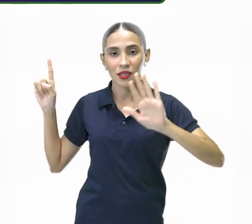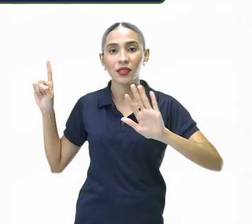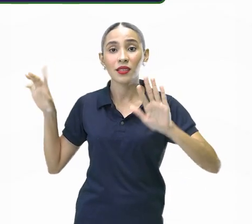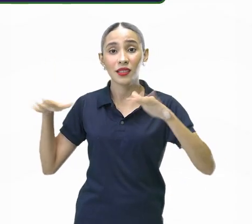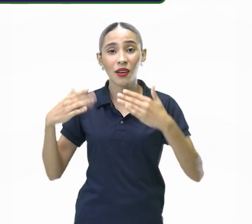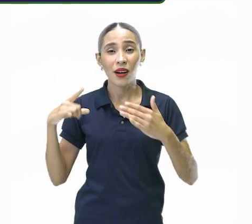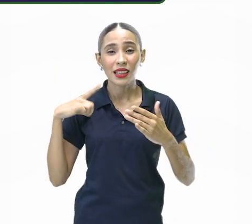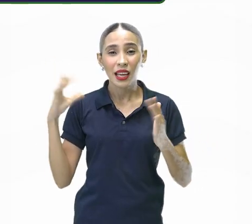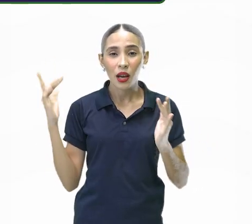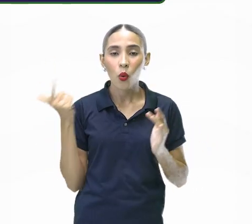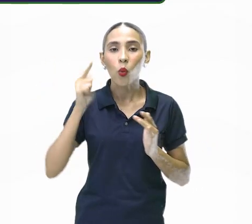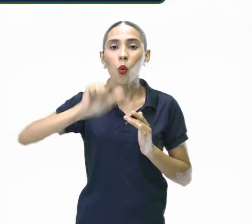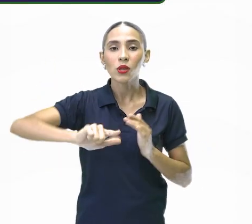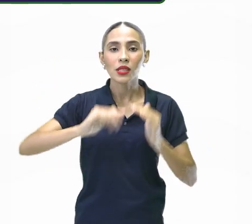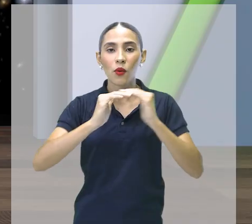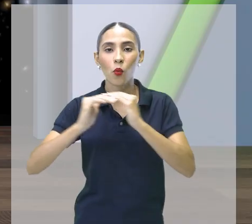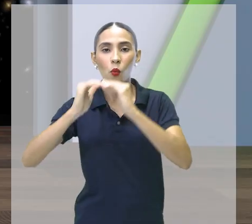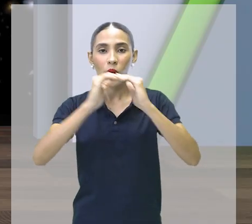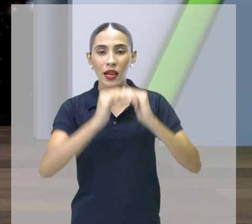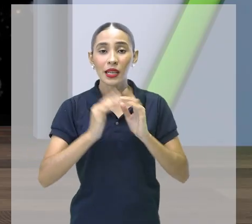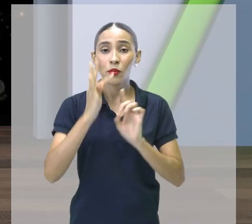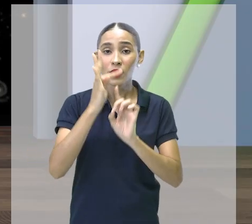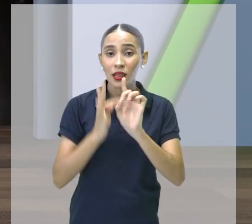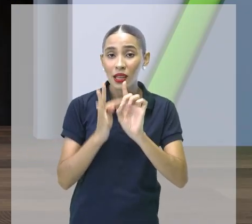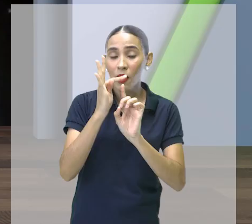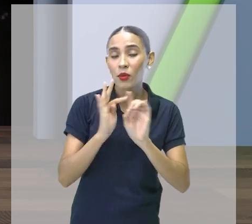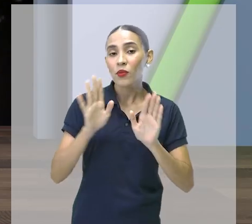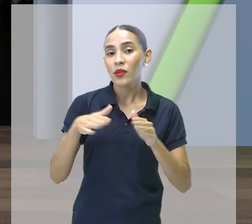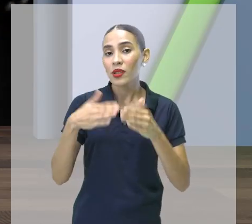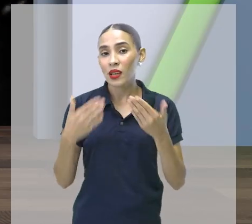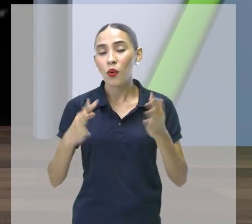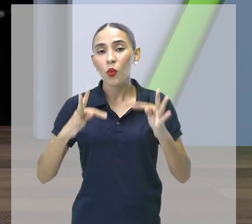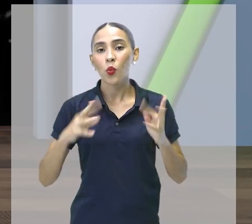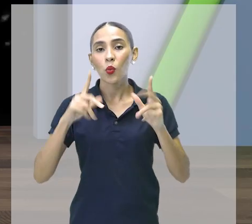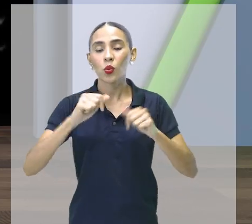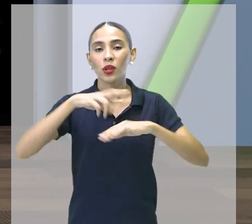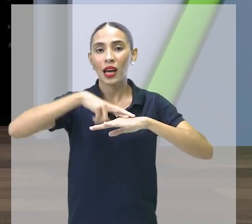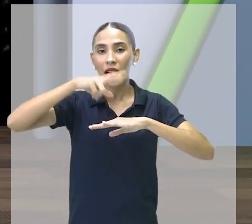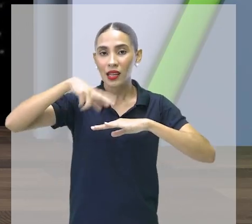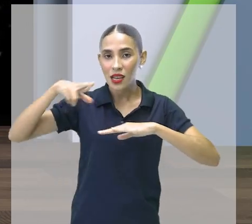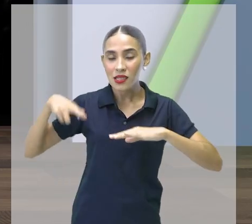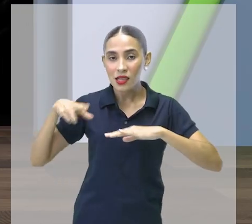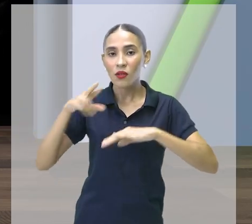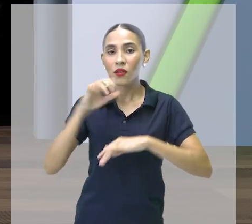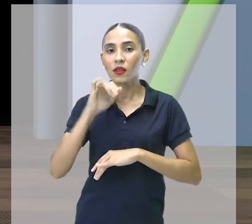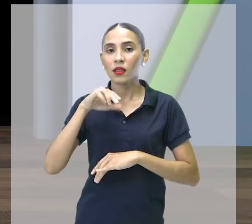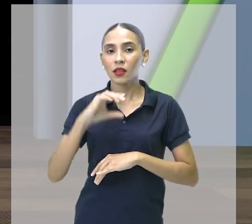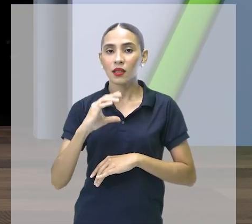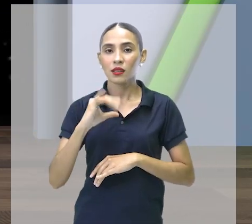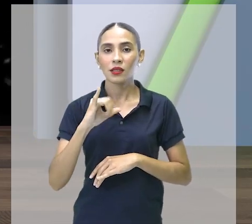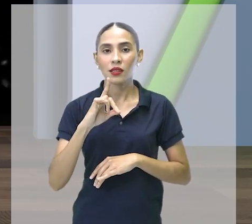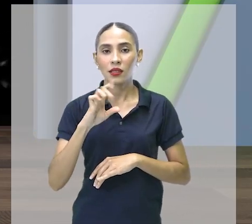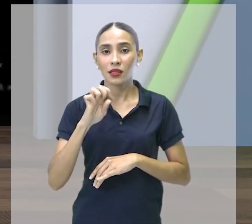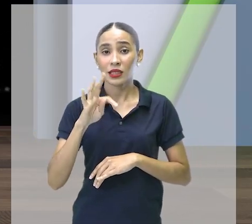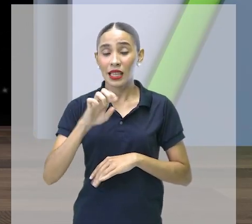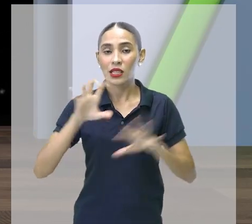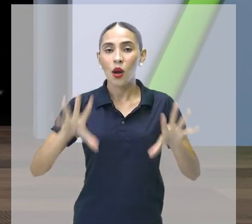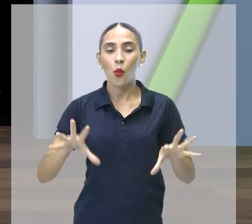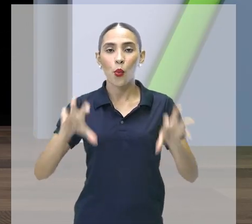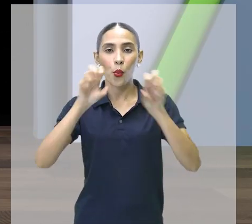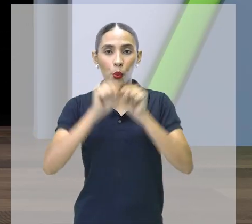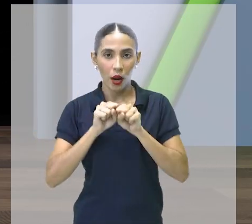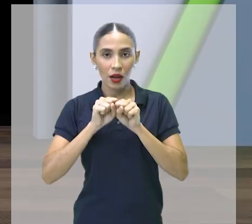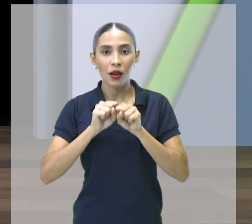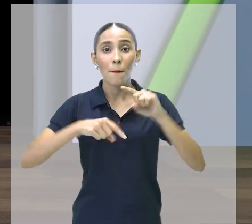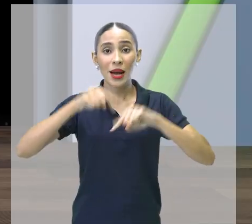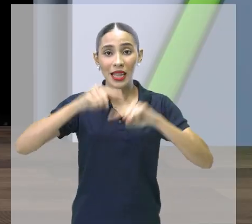é absorvida pelo corpo. Então, ao falarmos aí do corpo negro, você percebe que ela tem essa